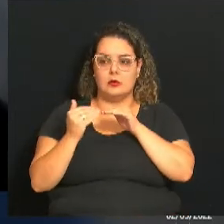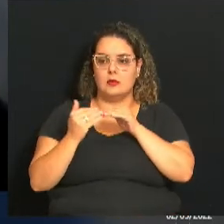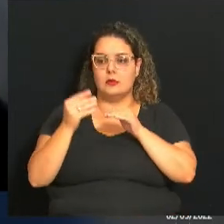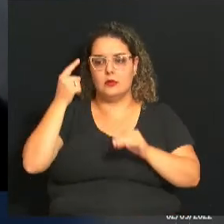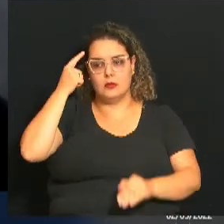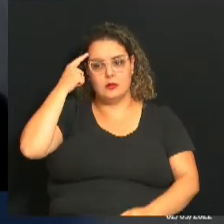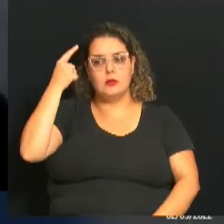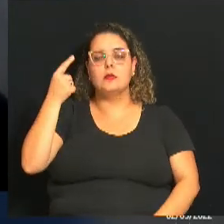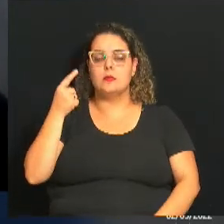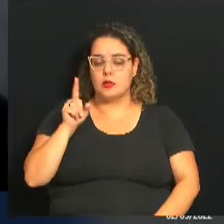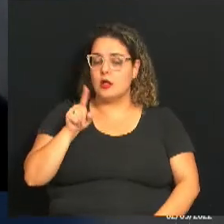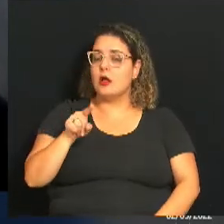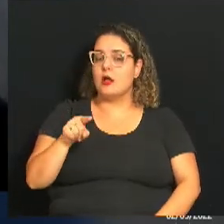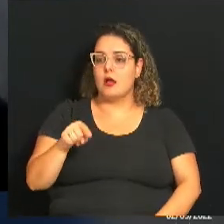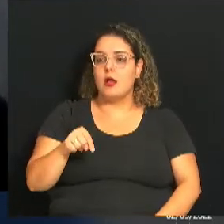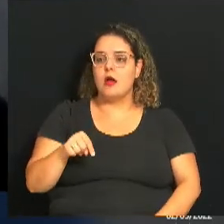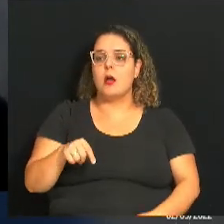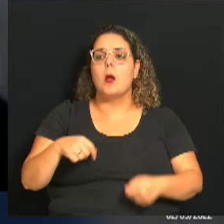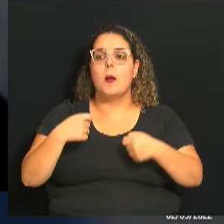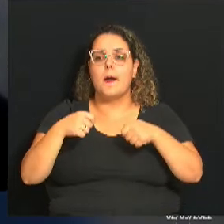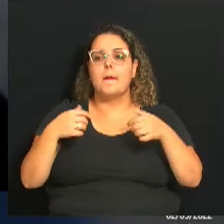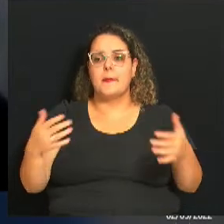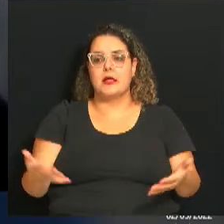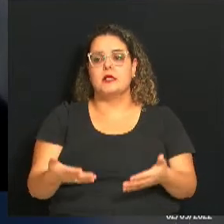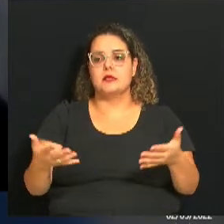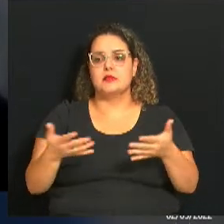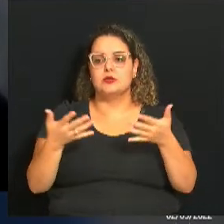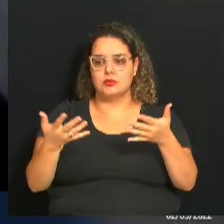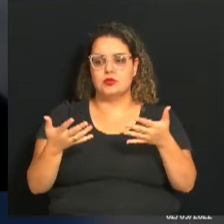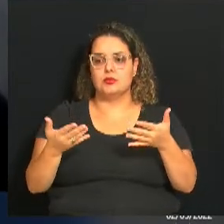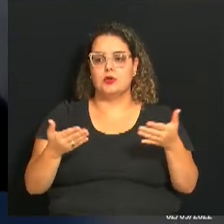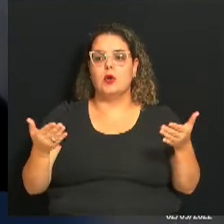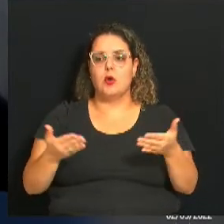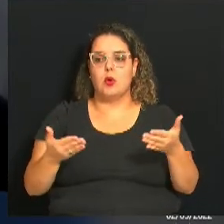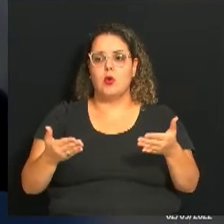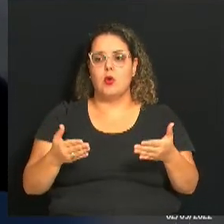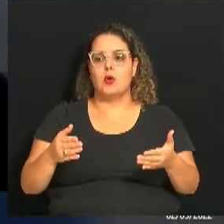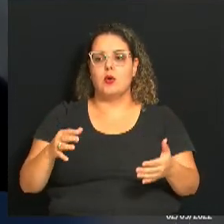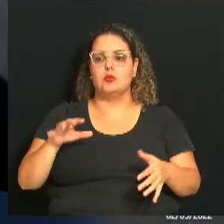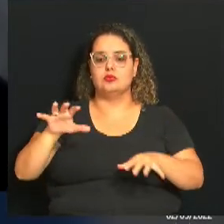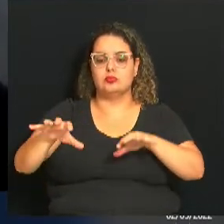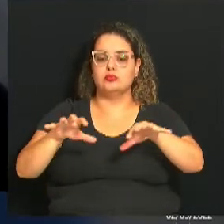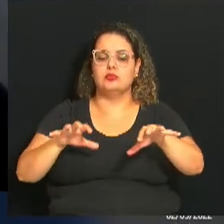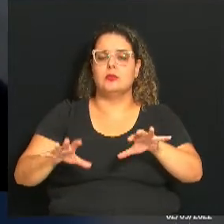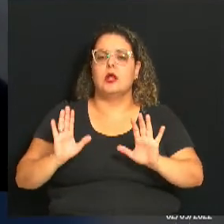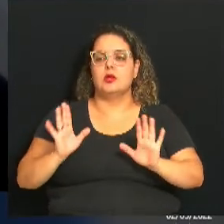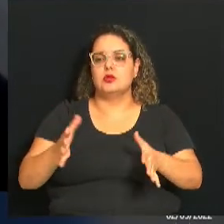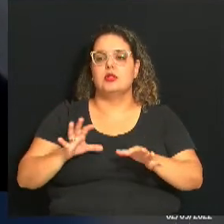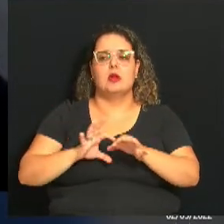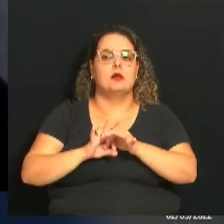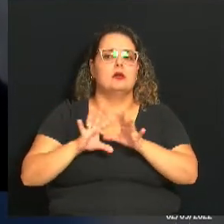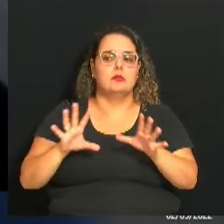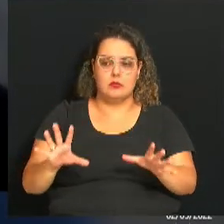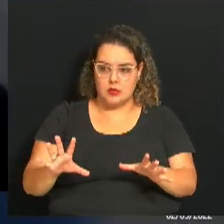sua, que realmente precisa incentivar isso. Hoje, o zonamento já permite áreas comerciais e